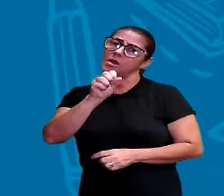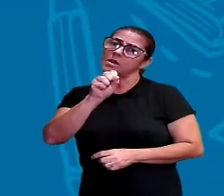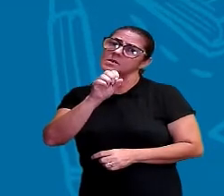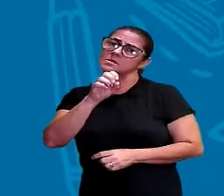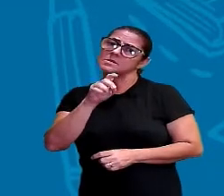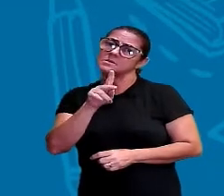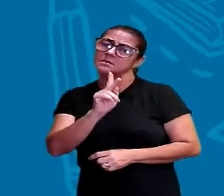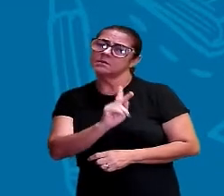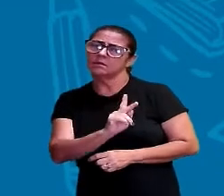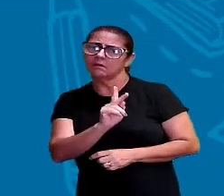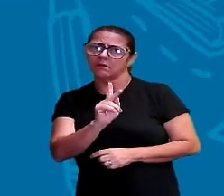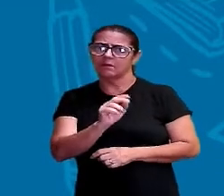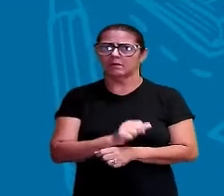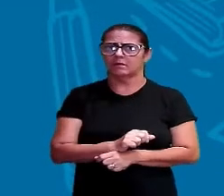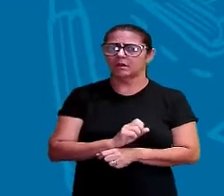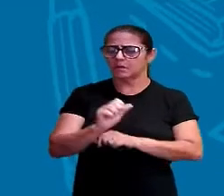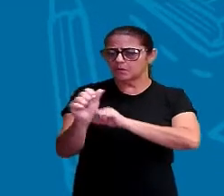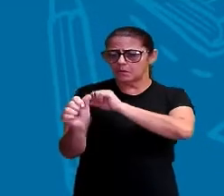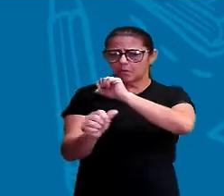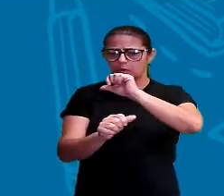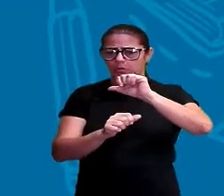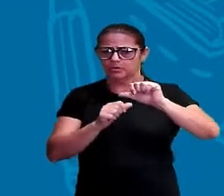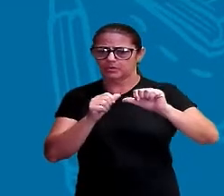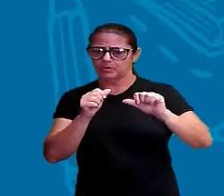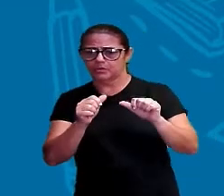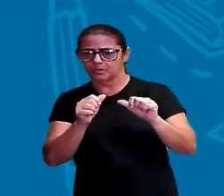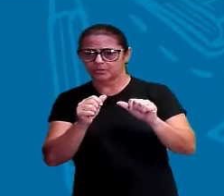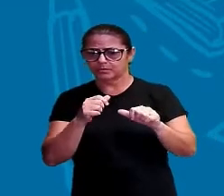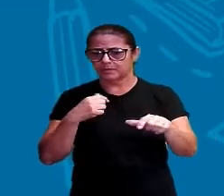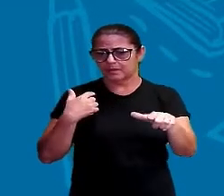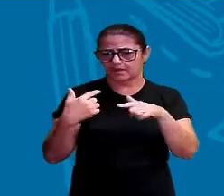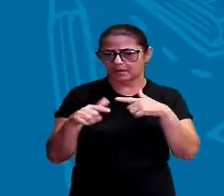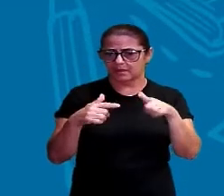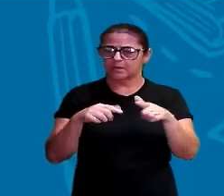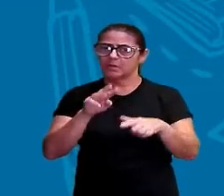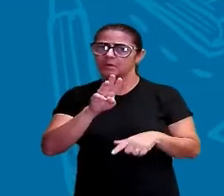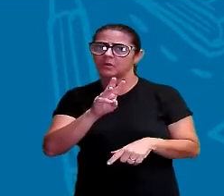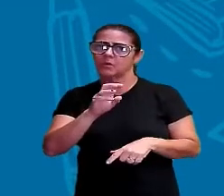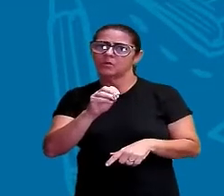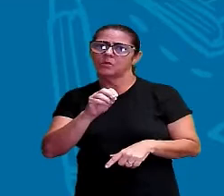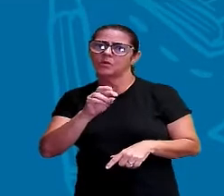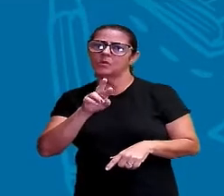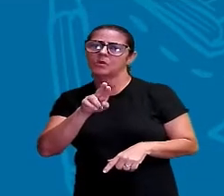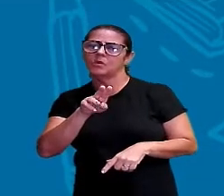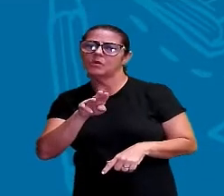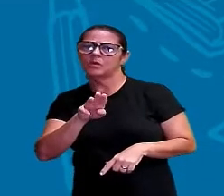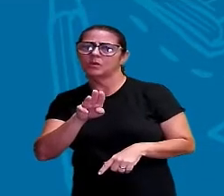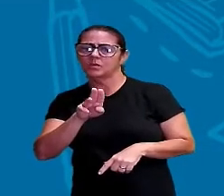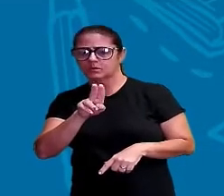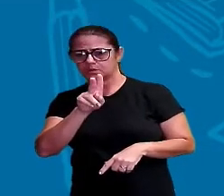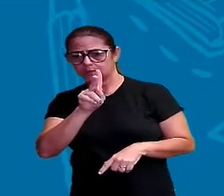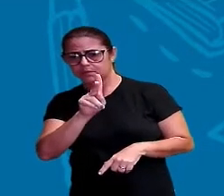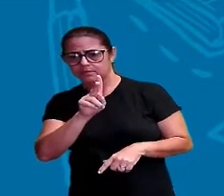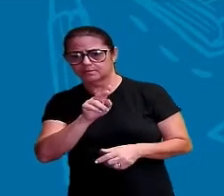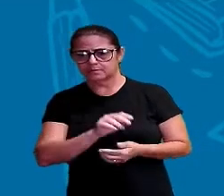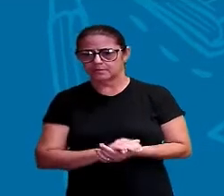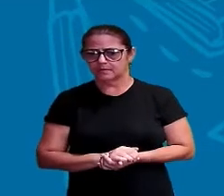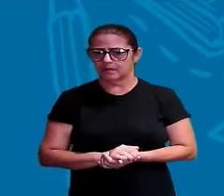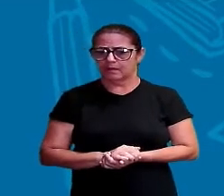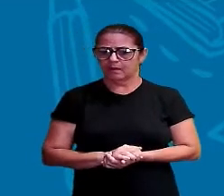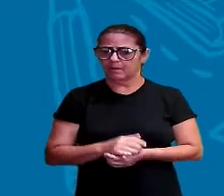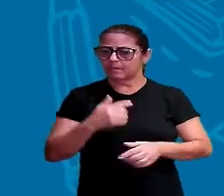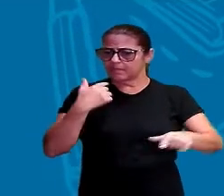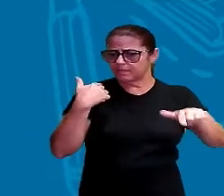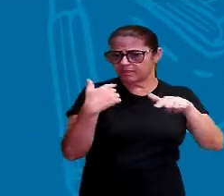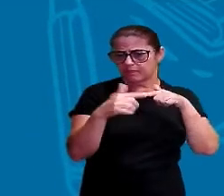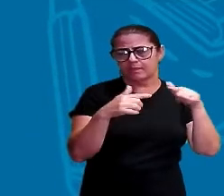e coloquei o work, que é o verbo trabalhar, tá? Então, no infinitivo, to work. Aqui eu só trouxe